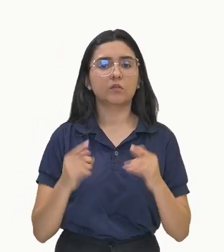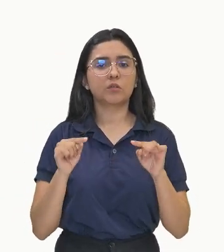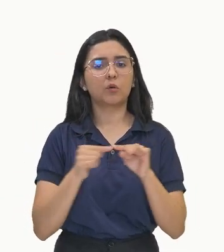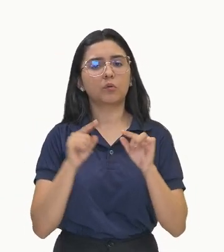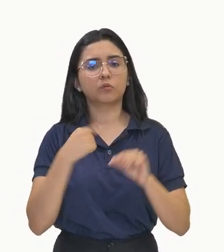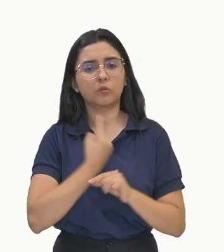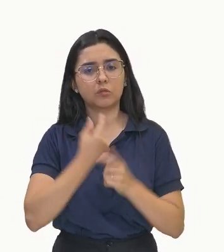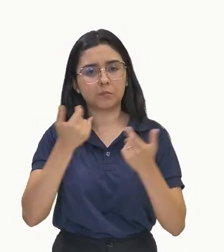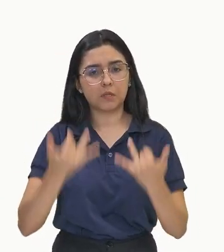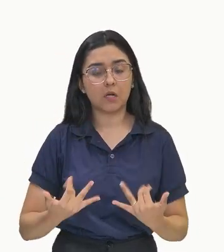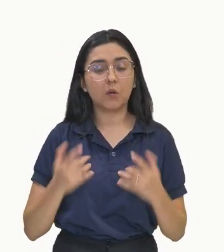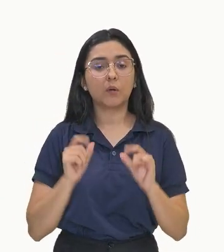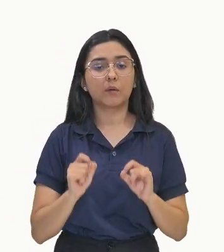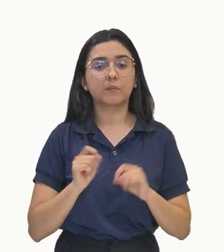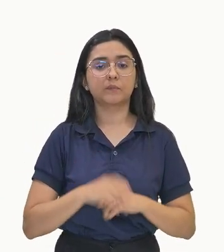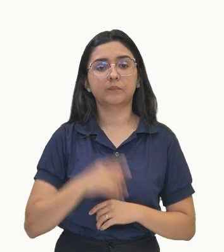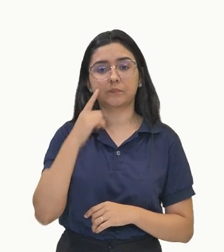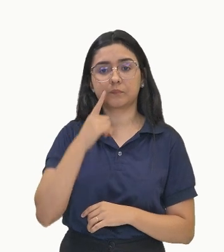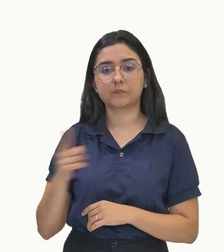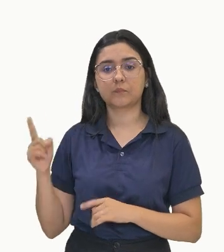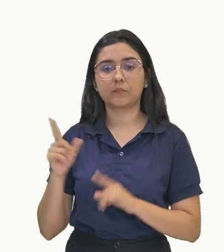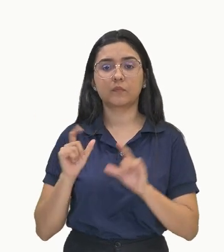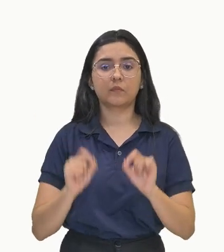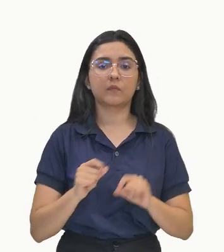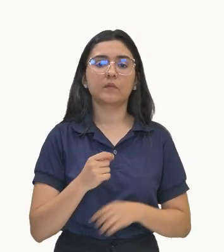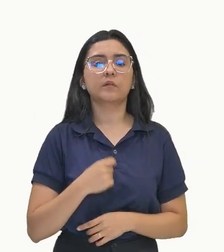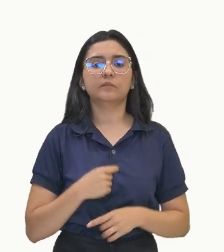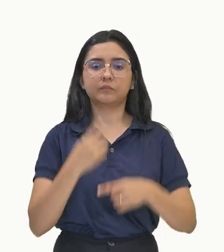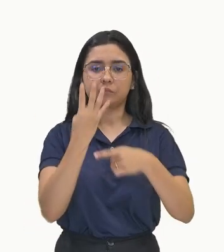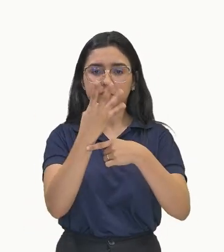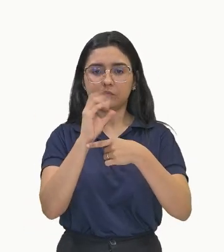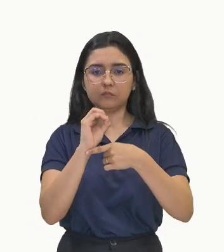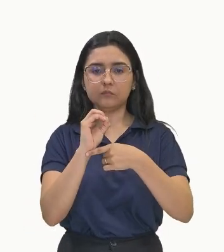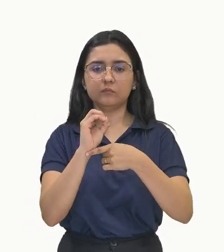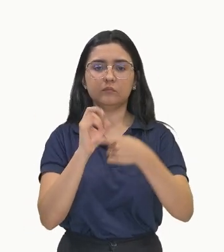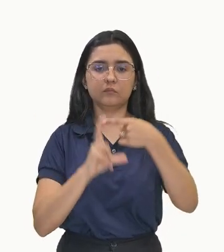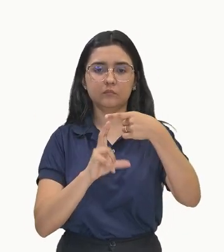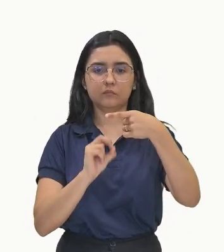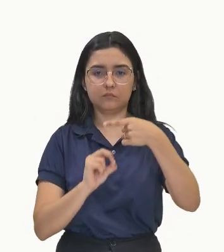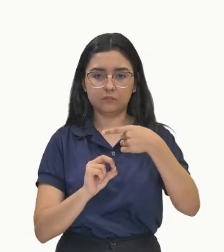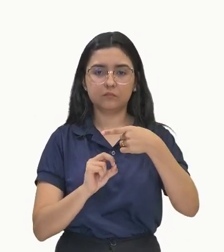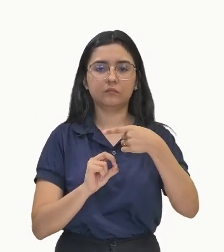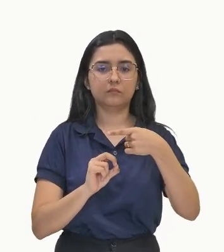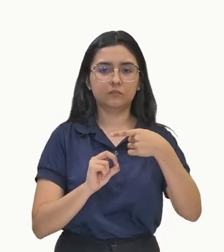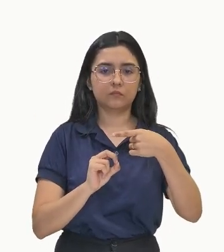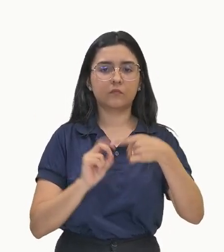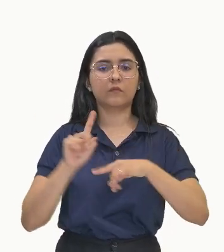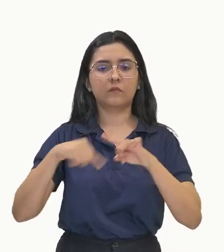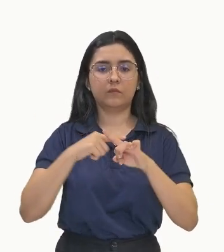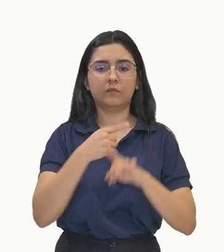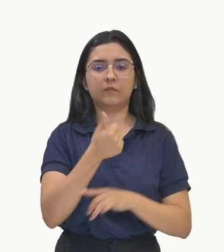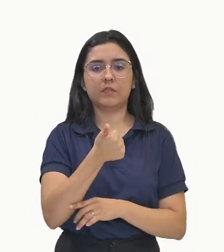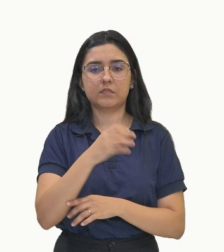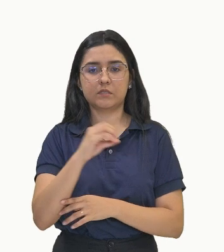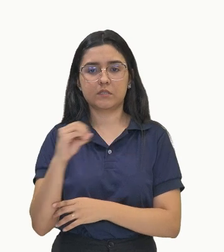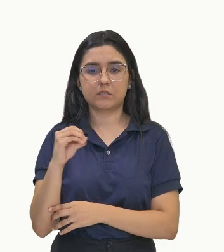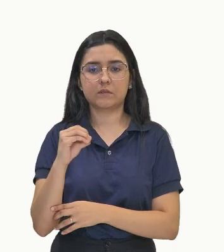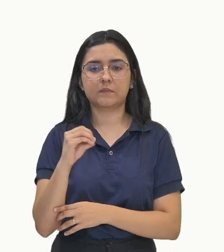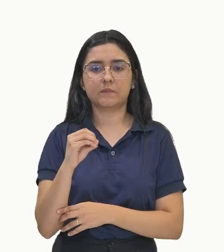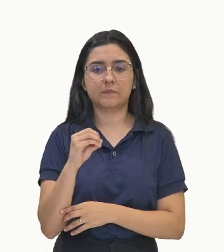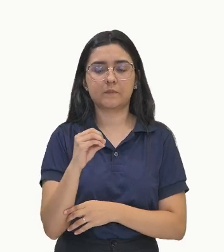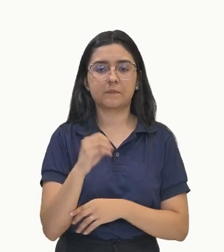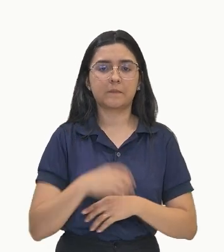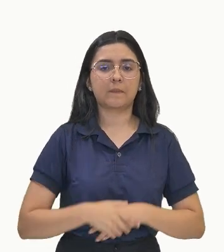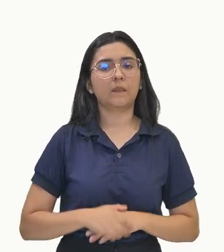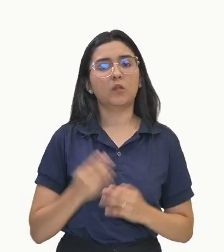gente falou, tá aí 40 em cima, 50 embaixo, vezes o 100. Gente, não